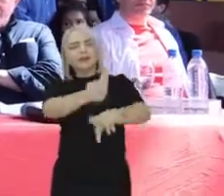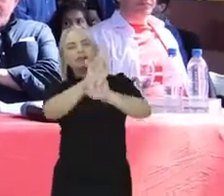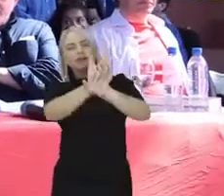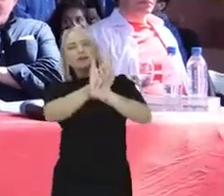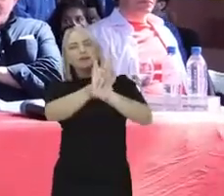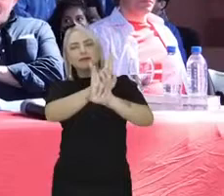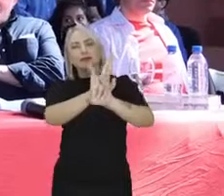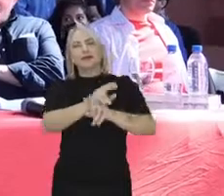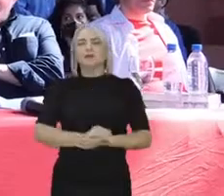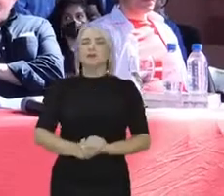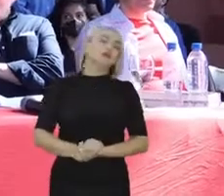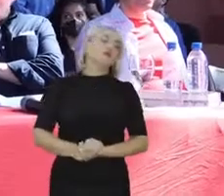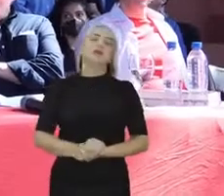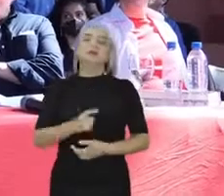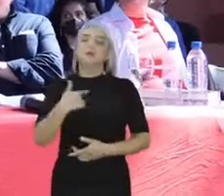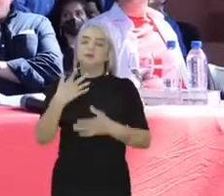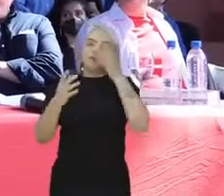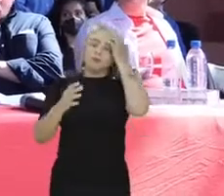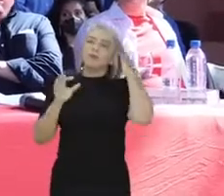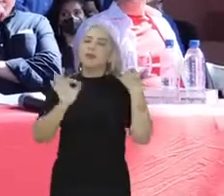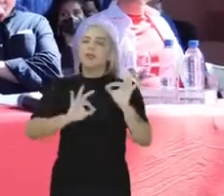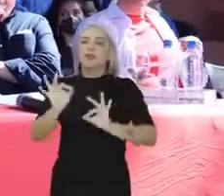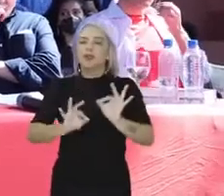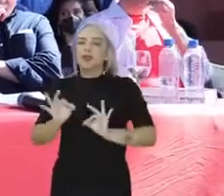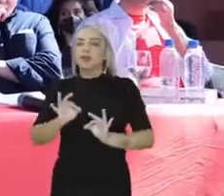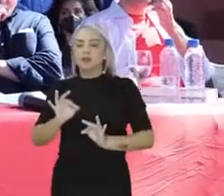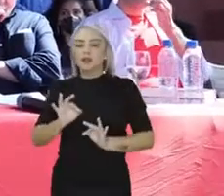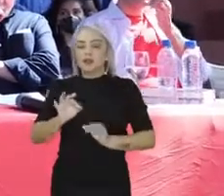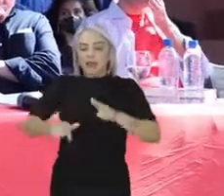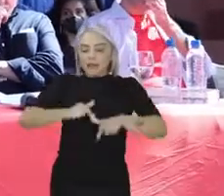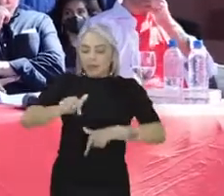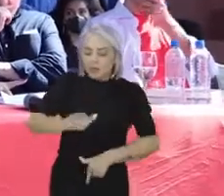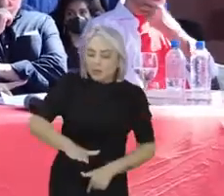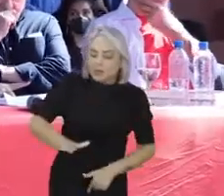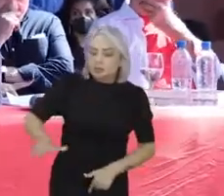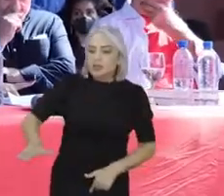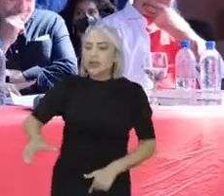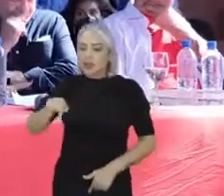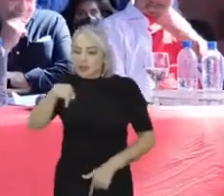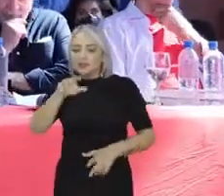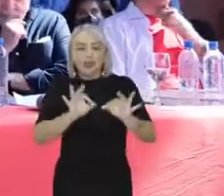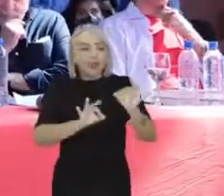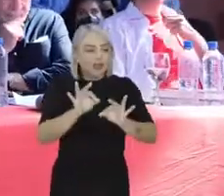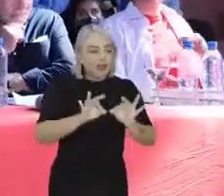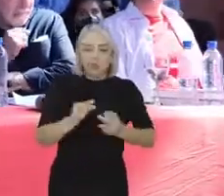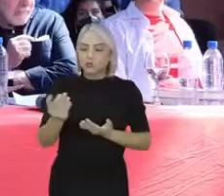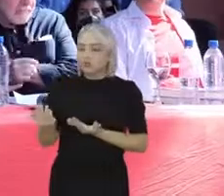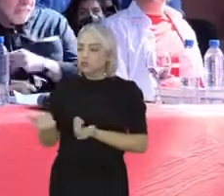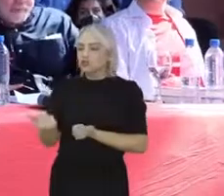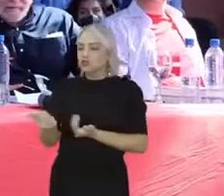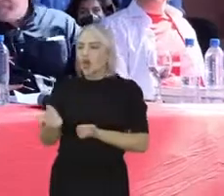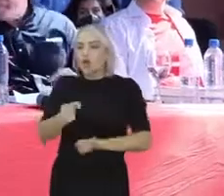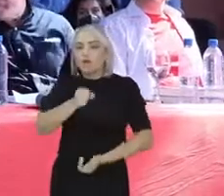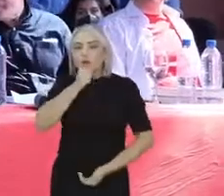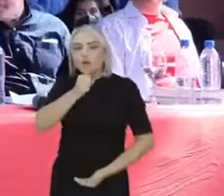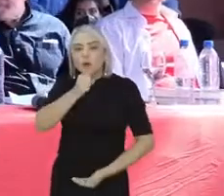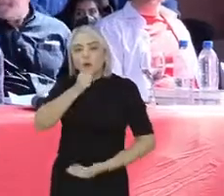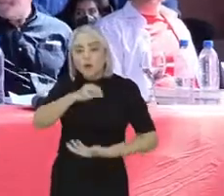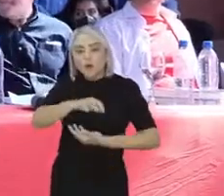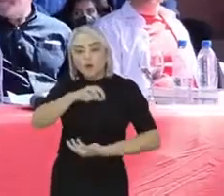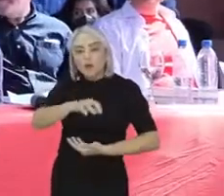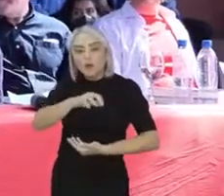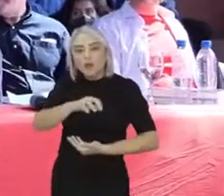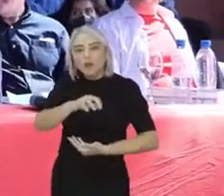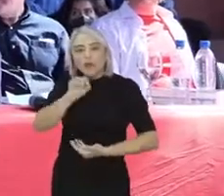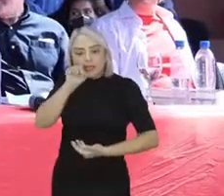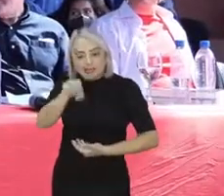Essa organização trabalha com criança, essa organização trabalha com jovem, com idoso. E essa organização,